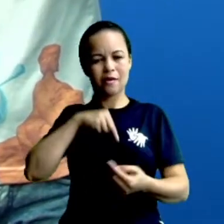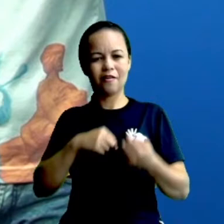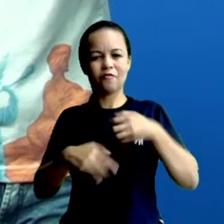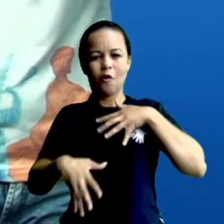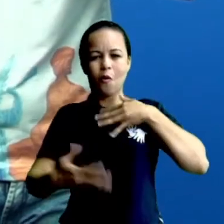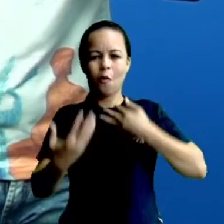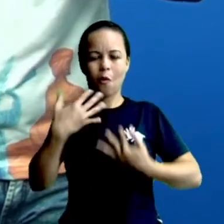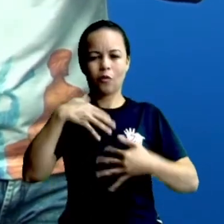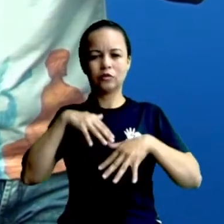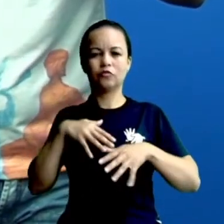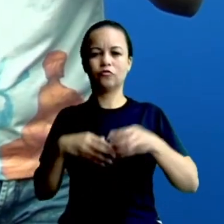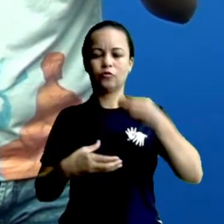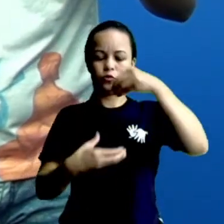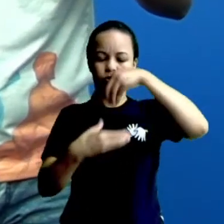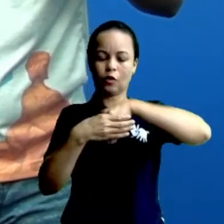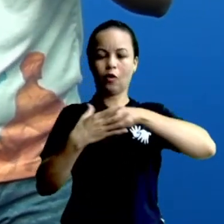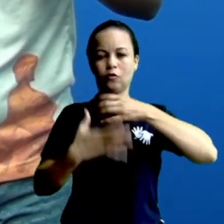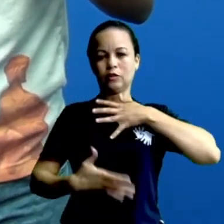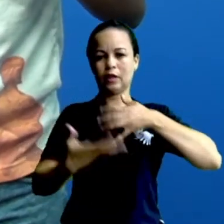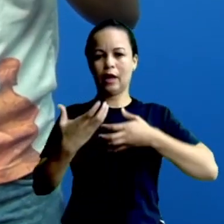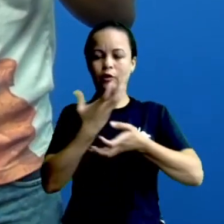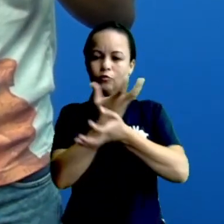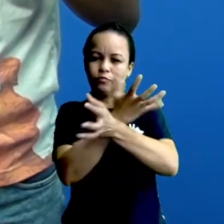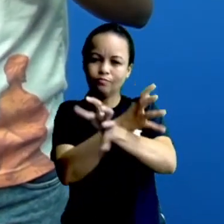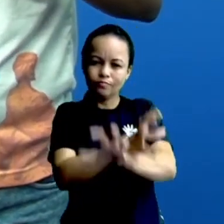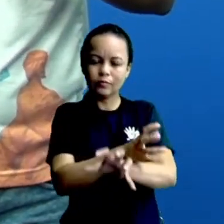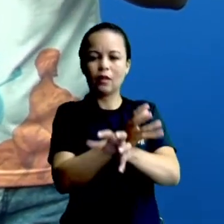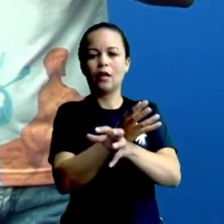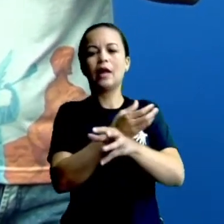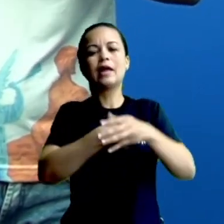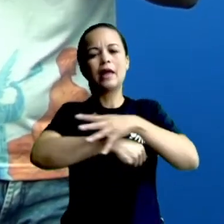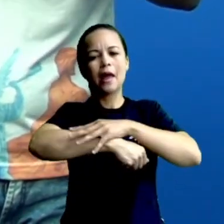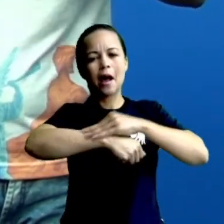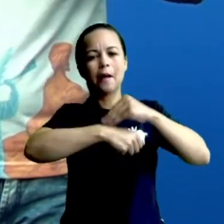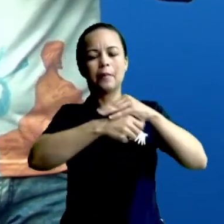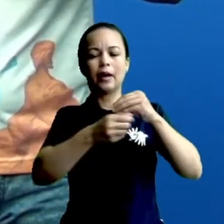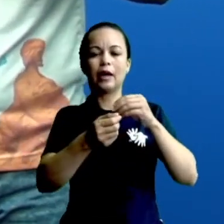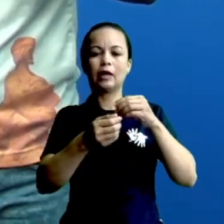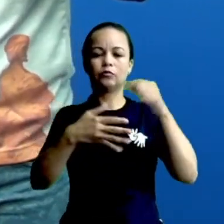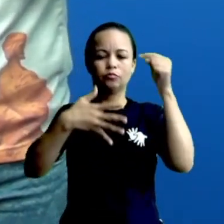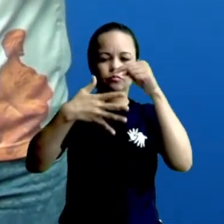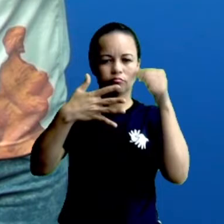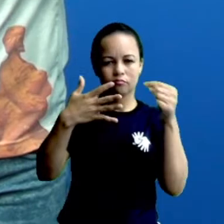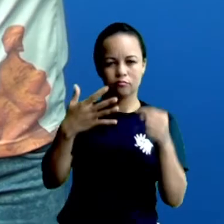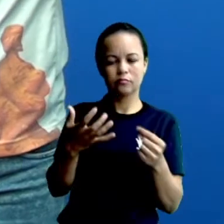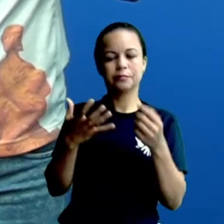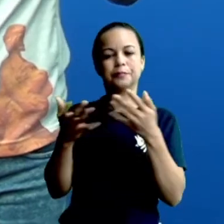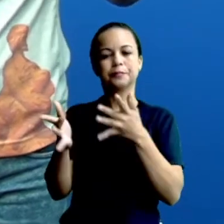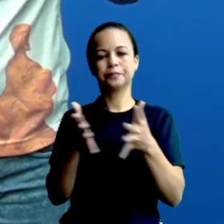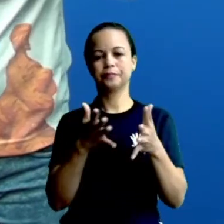os órgãos internos, formarão os ossos, formarão a pele. Então, toda essa divisão de